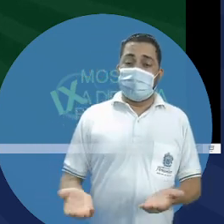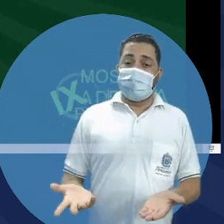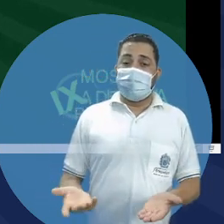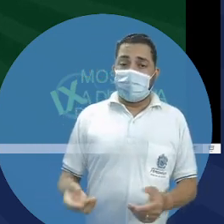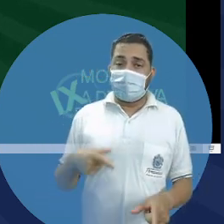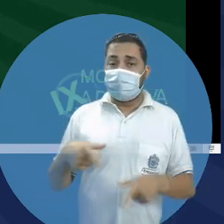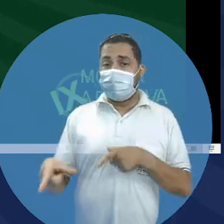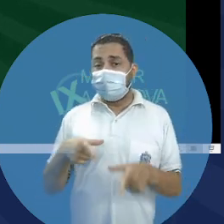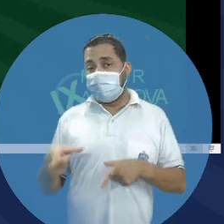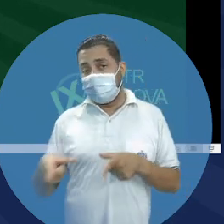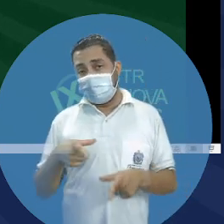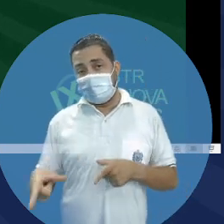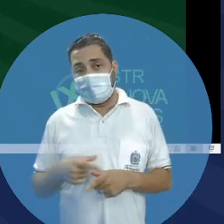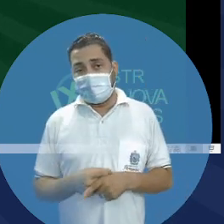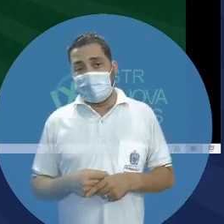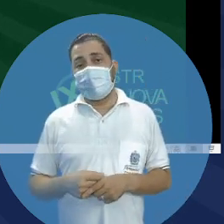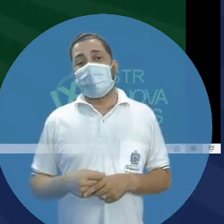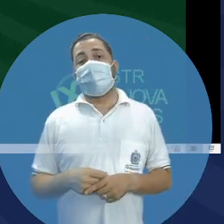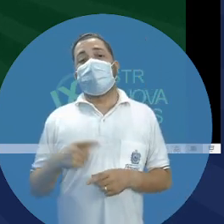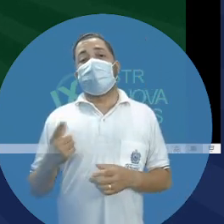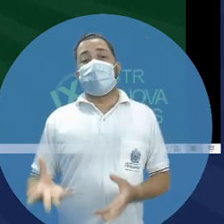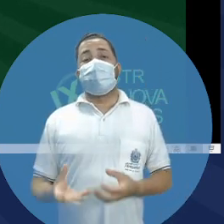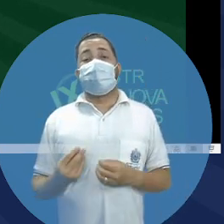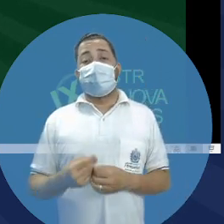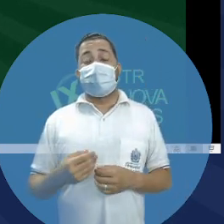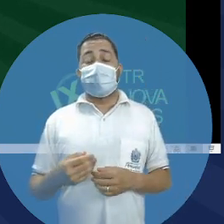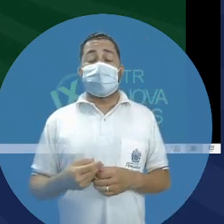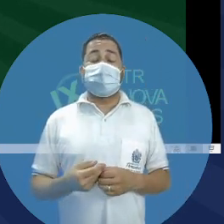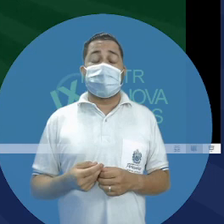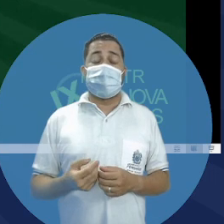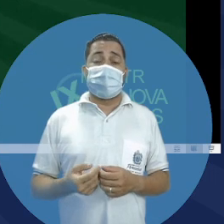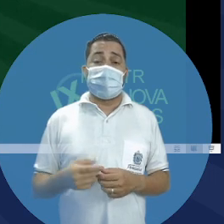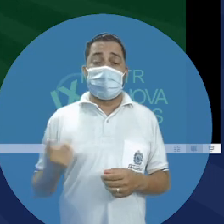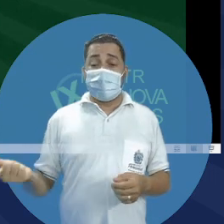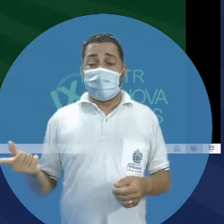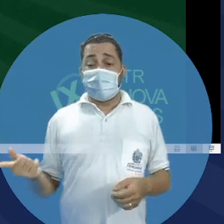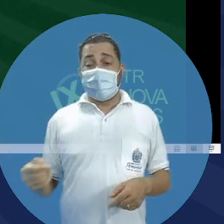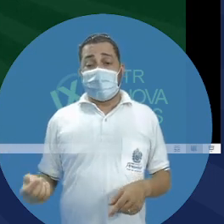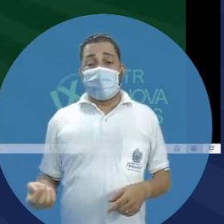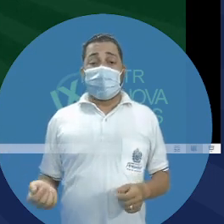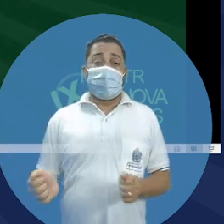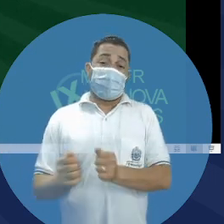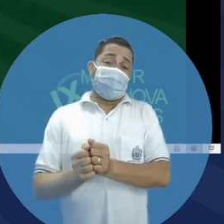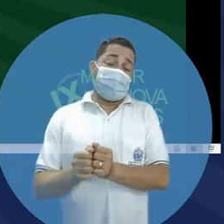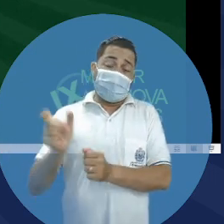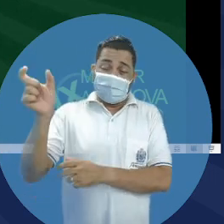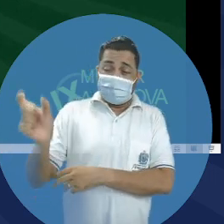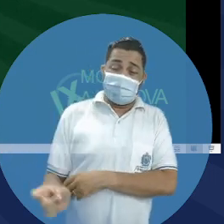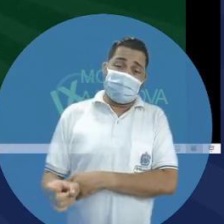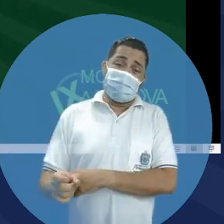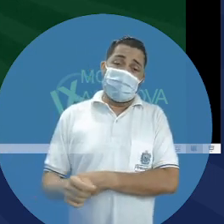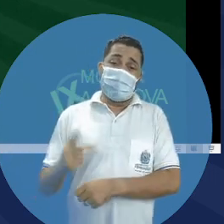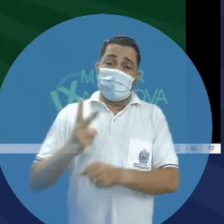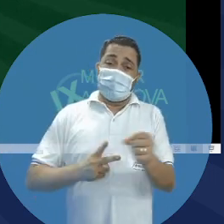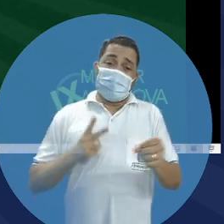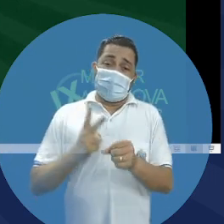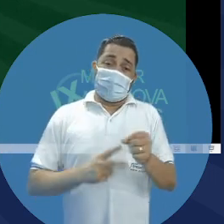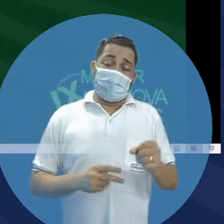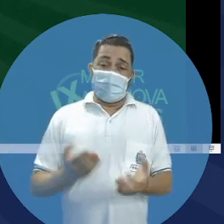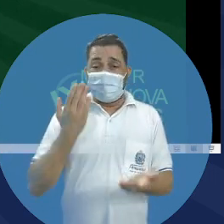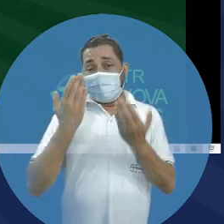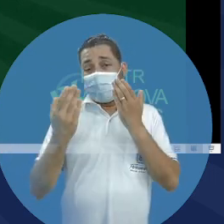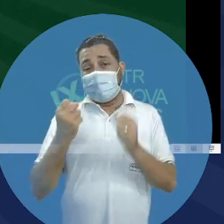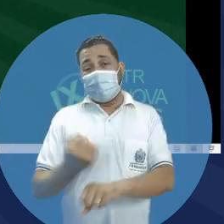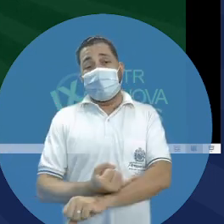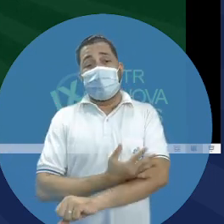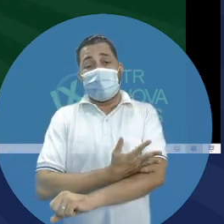ela se prende a um companheiro violento por toda uma questão psicológica e emocional. E eles foram entendendo